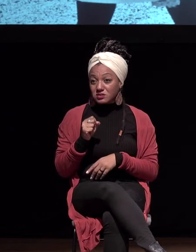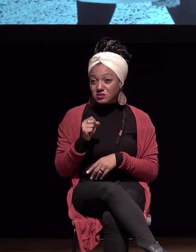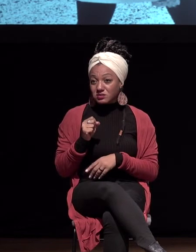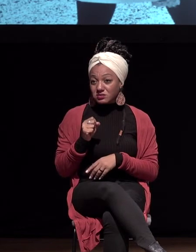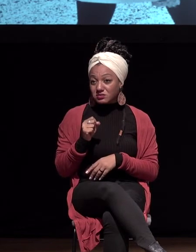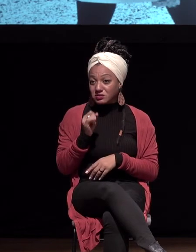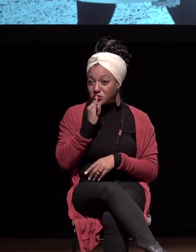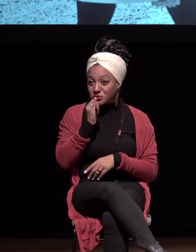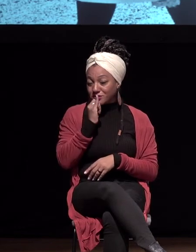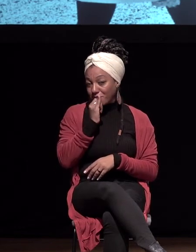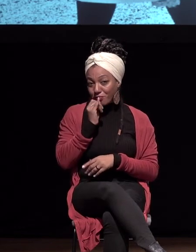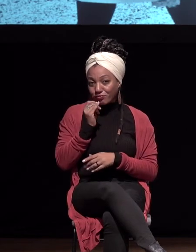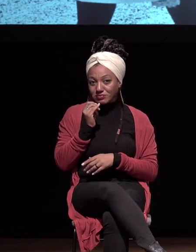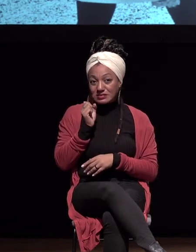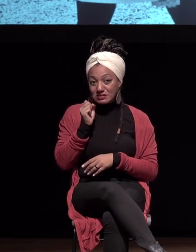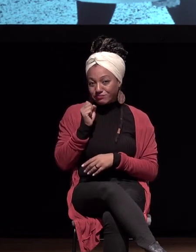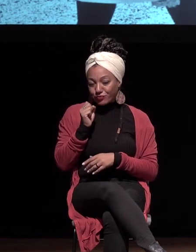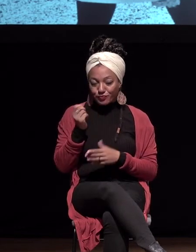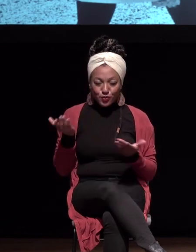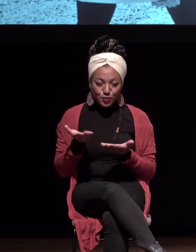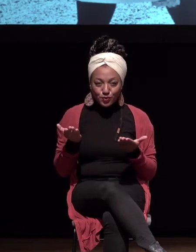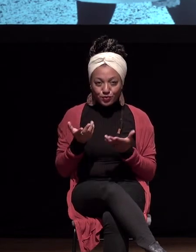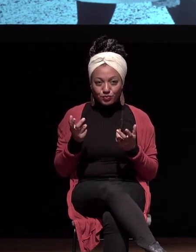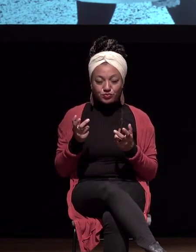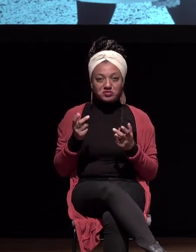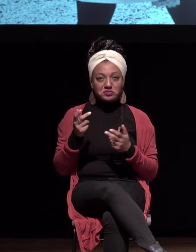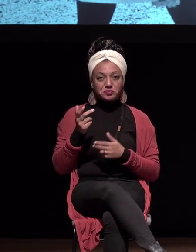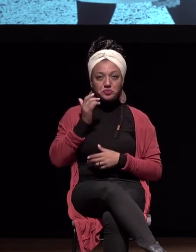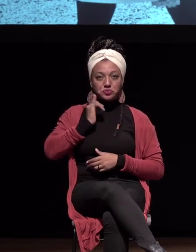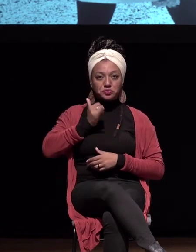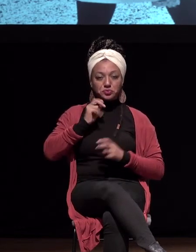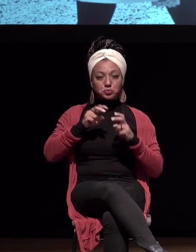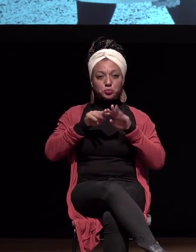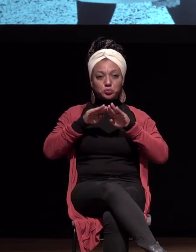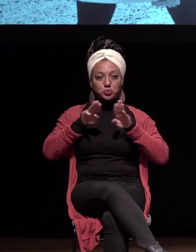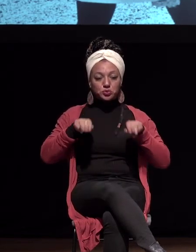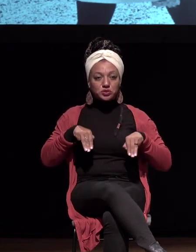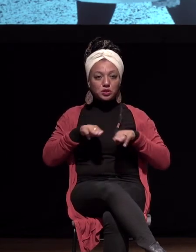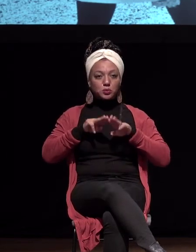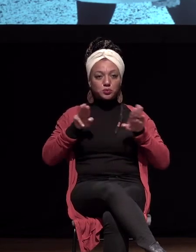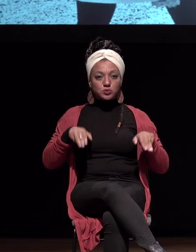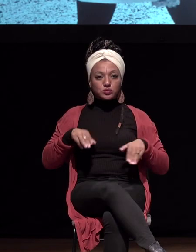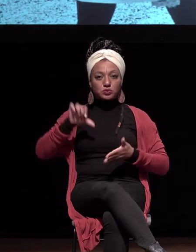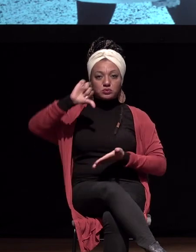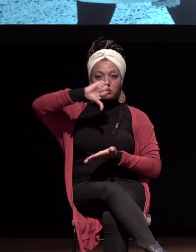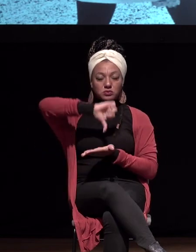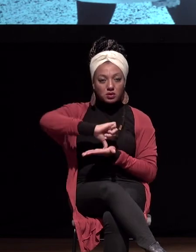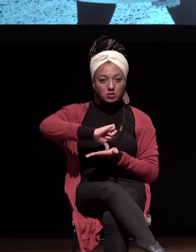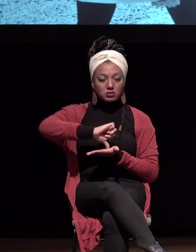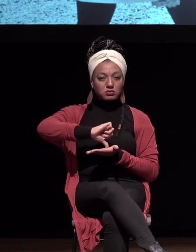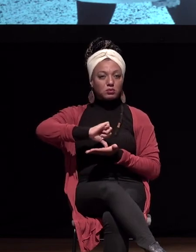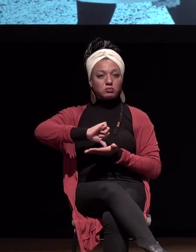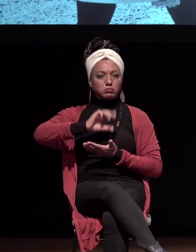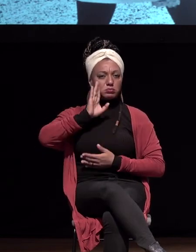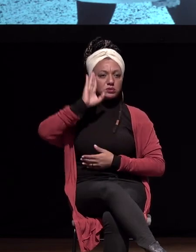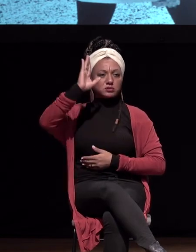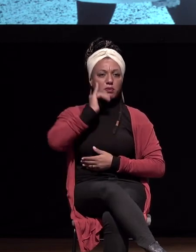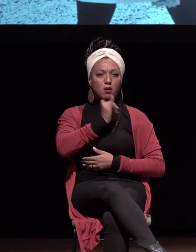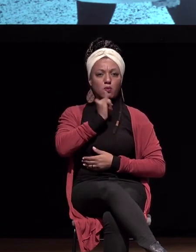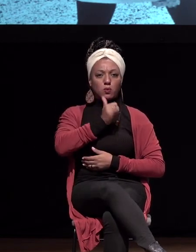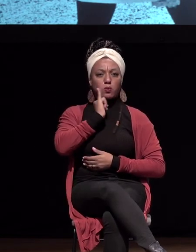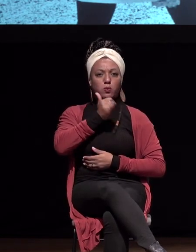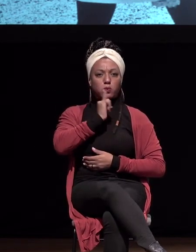que são esses elefantes brancos, essas máquinas, né, de narrativa sobre cultura, como os museus, no centro, ou no dito centro, e